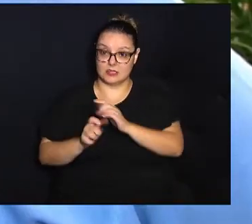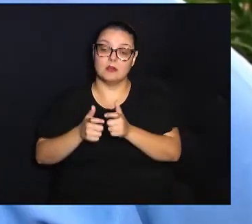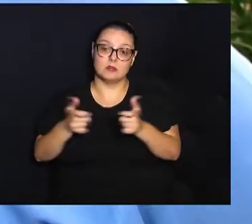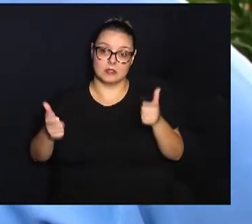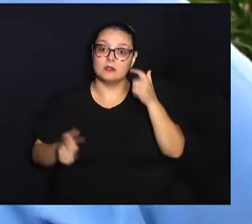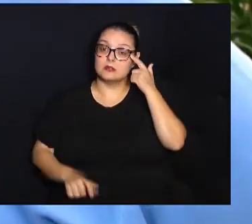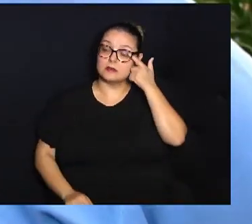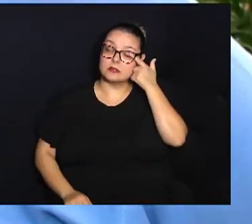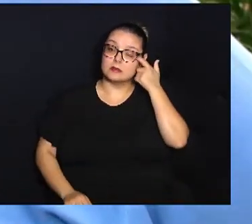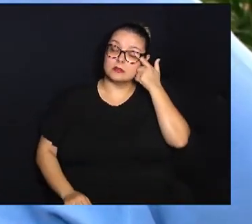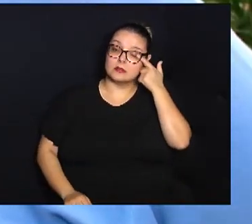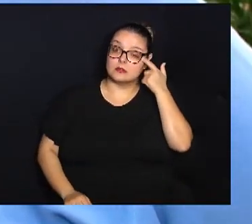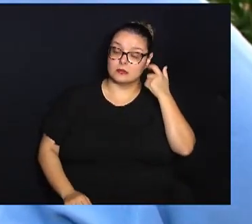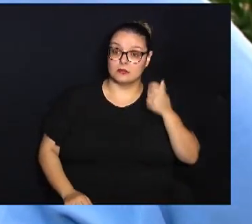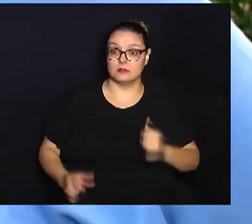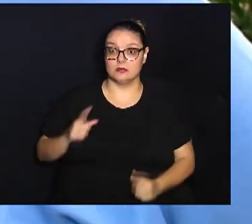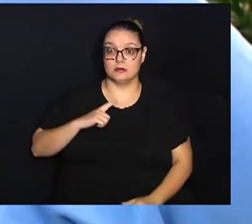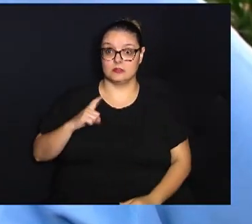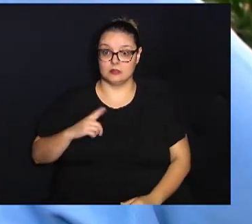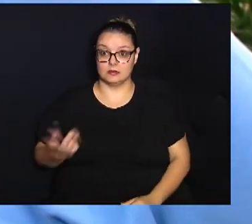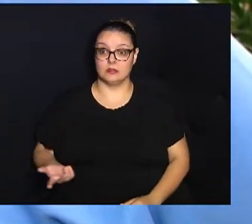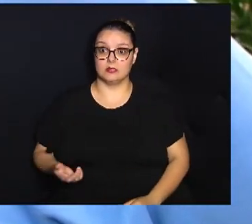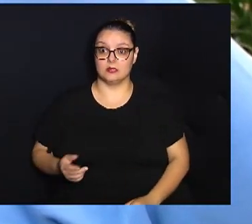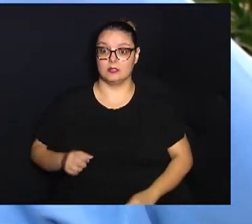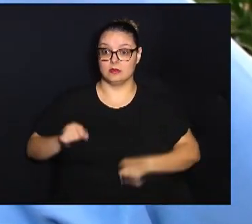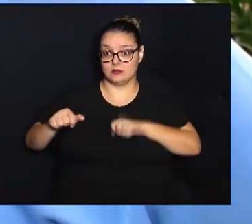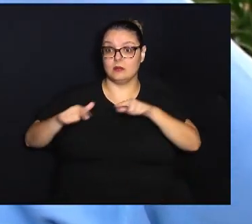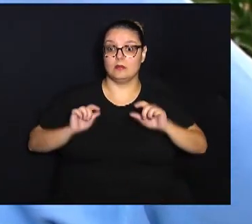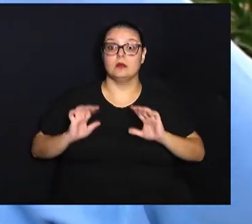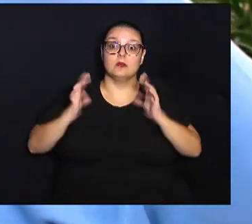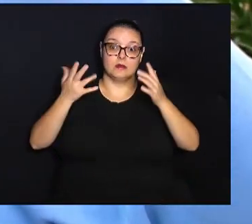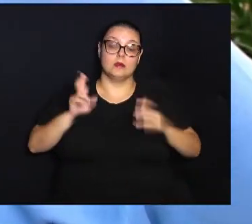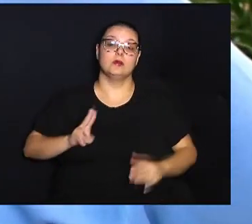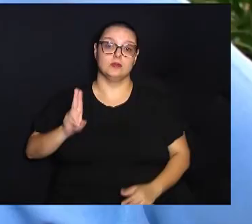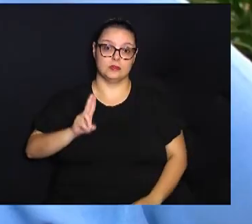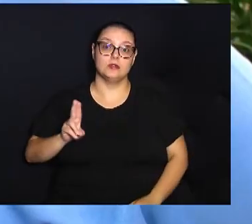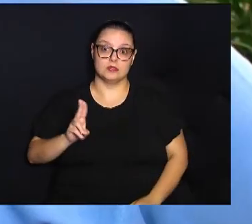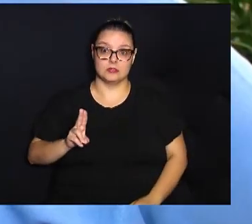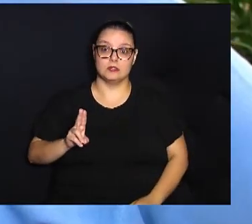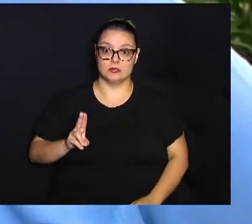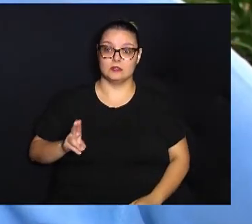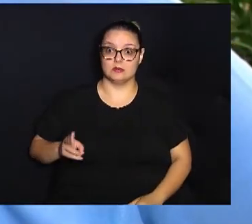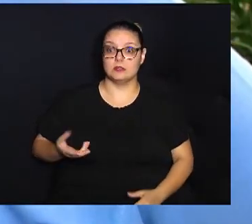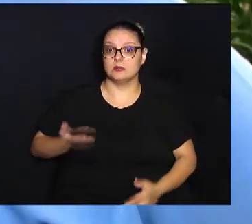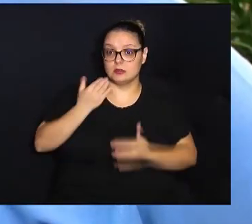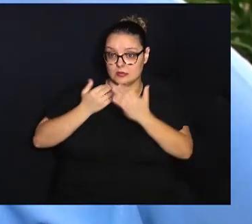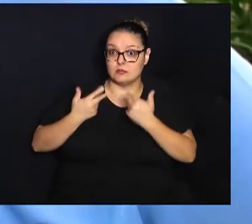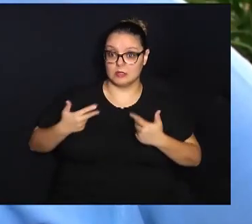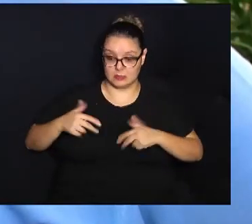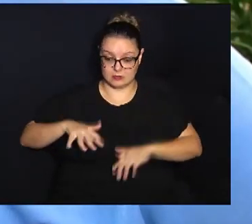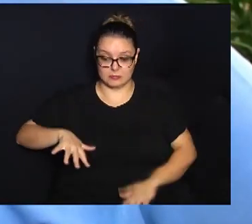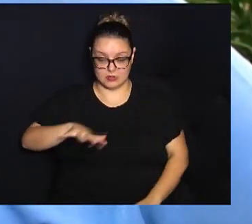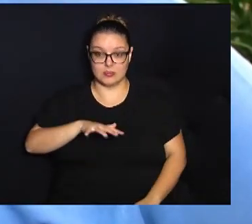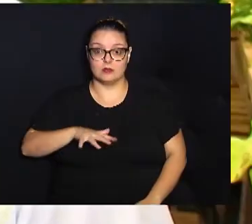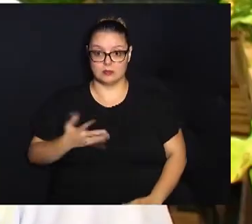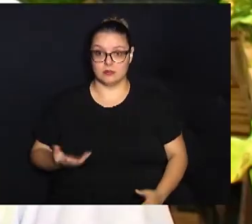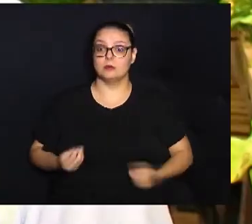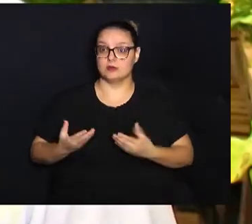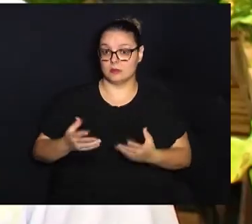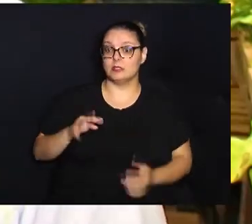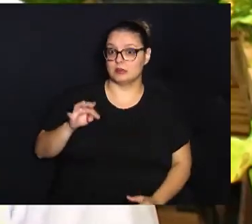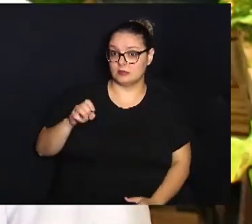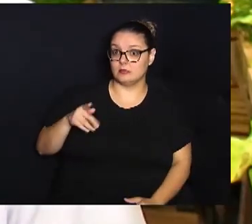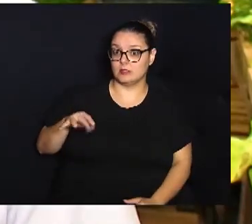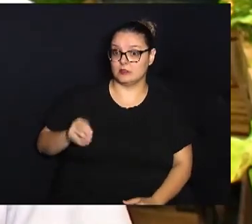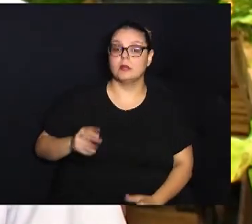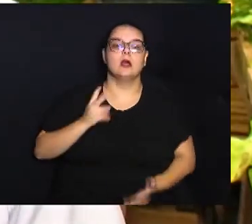tem empresas que fazem formatura, eventos, que usam muito nas ilhas de alimentação, colocar vasos de temperos.